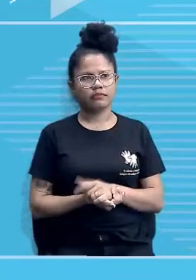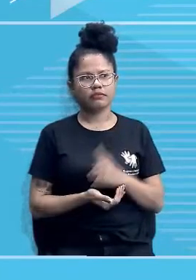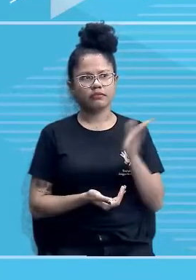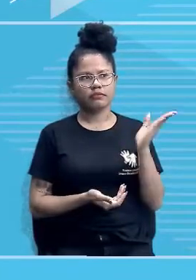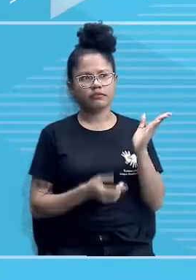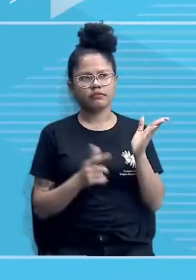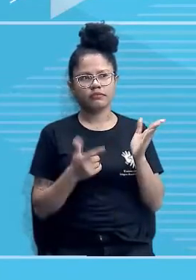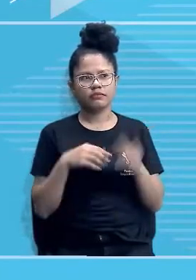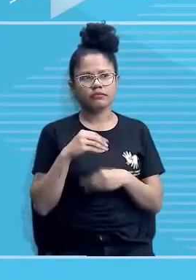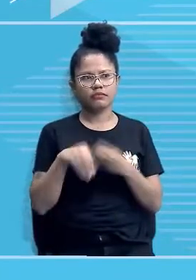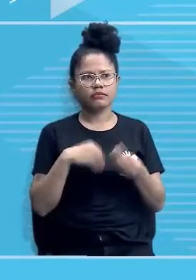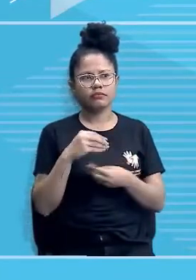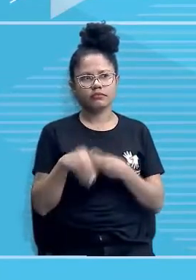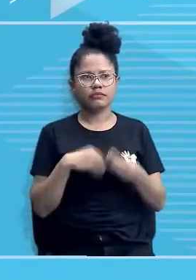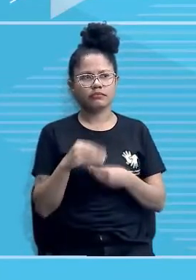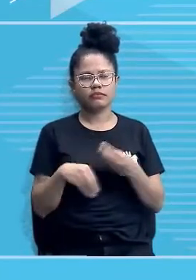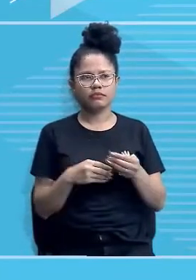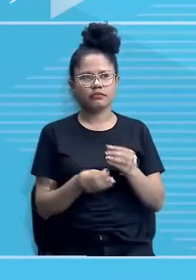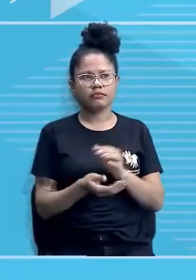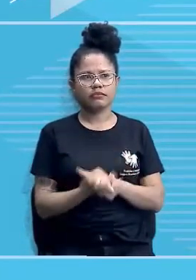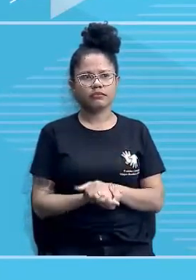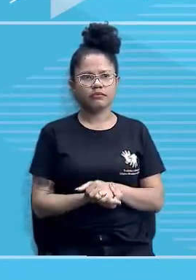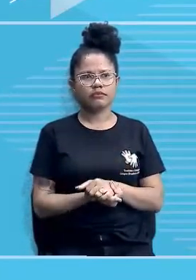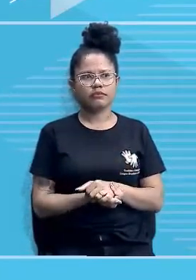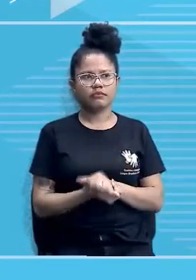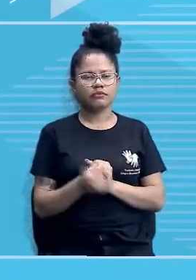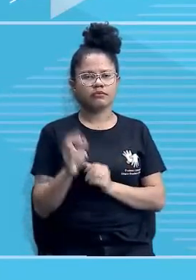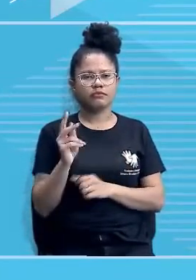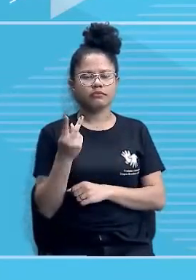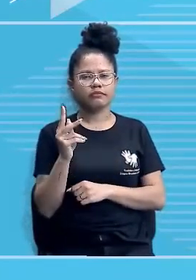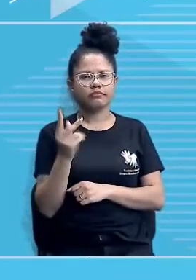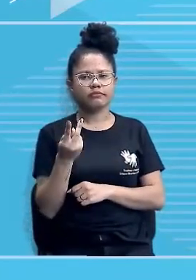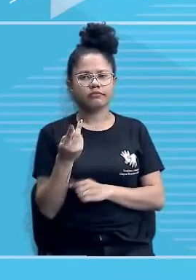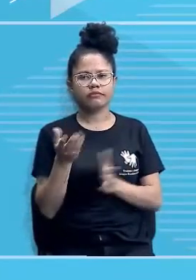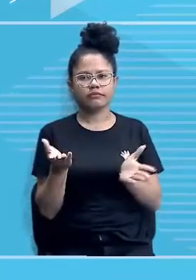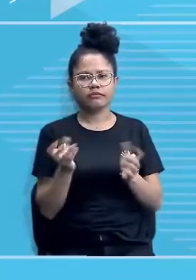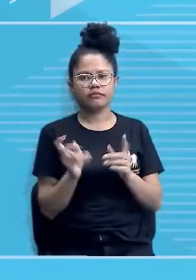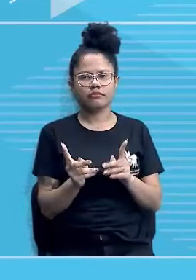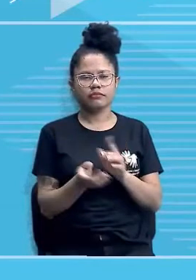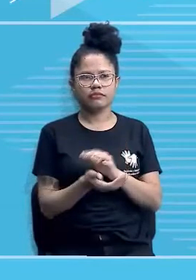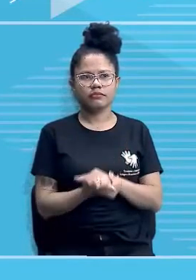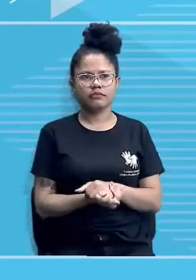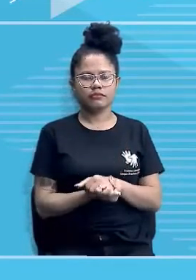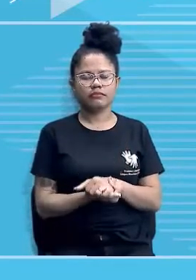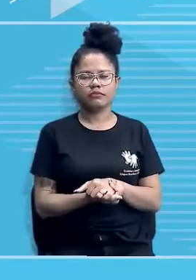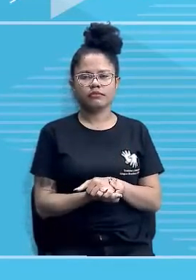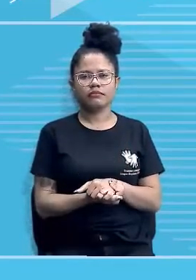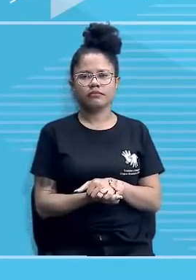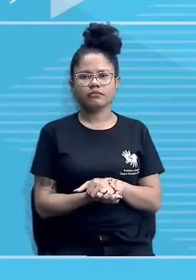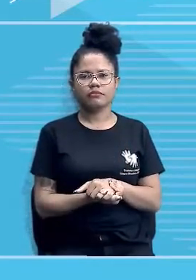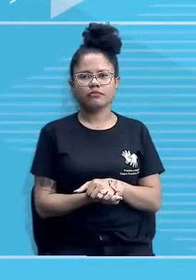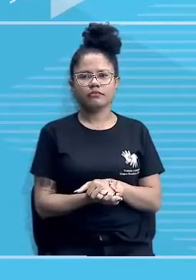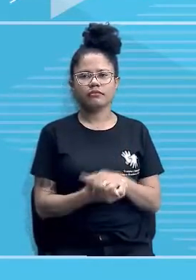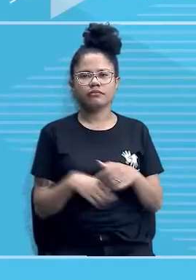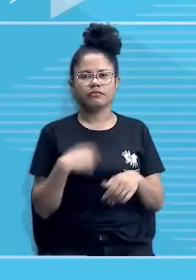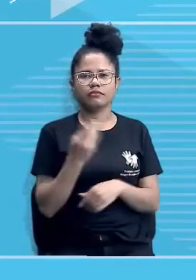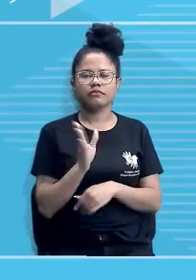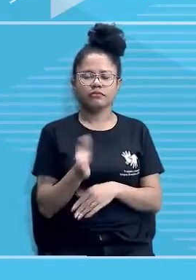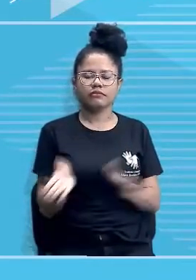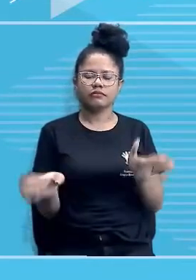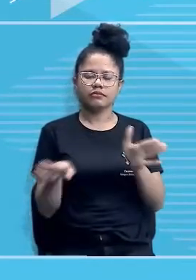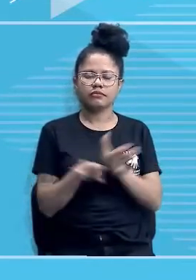polar então não se mistura benzeno é um hidrocarboneto tá bom beleza pessoal nós estamos chegando aqui